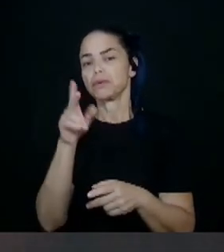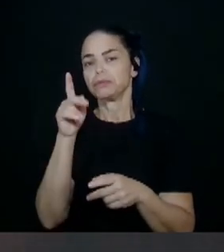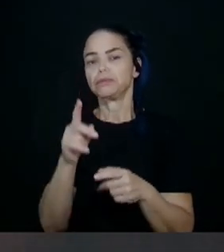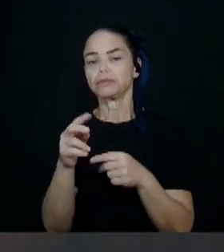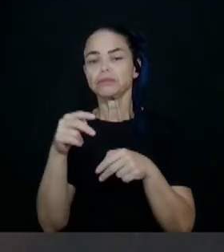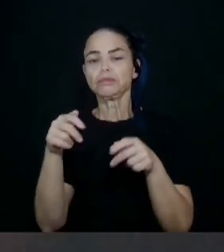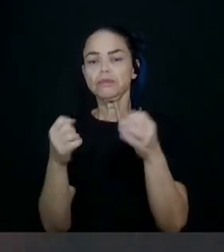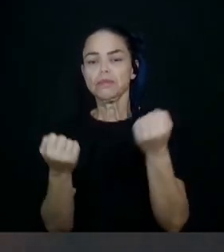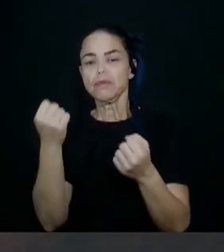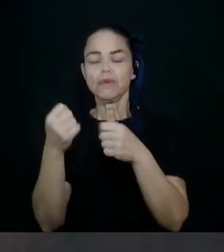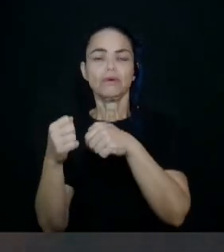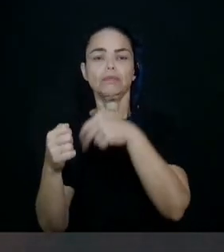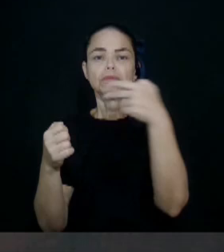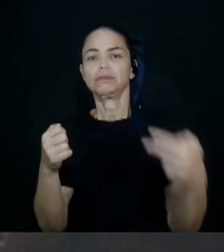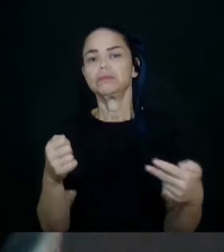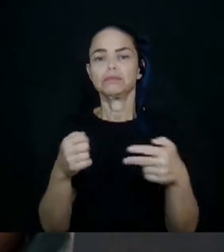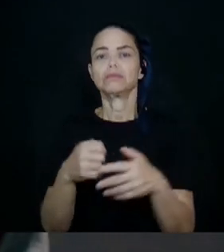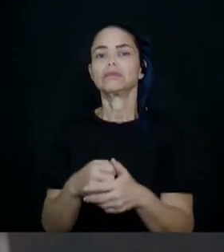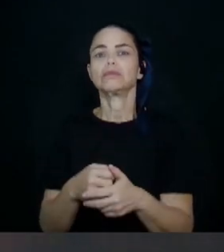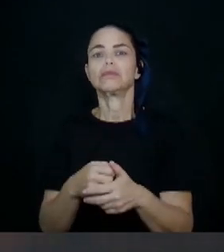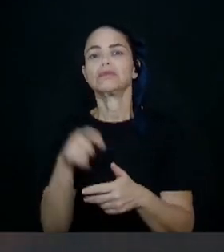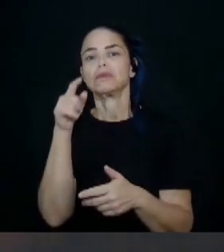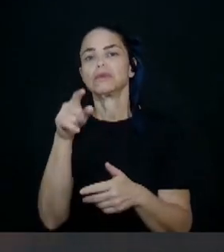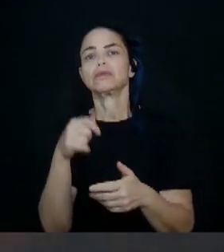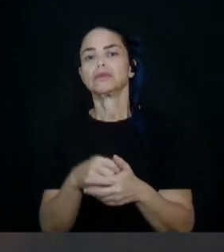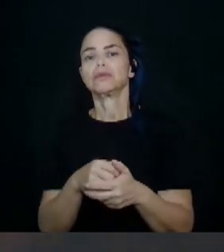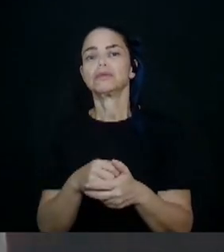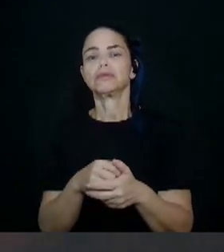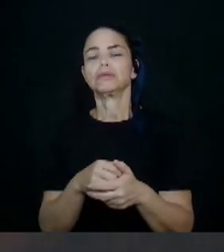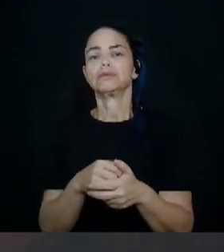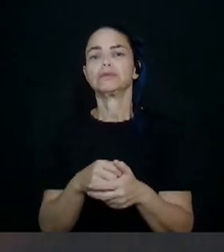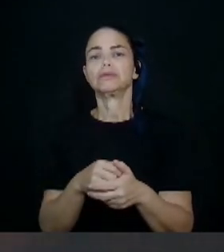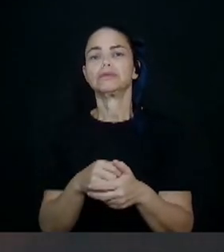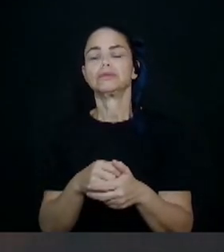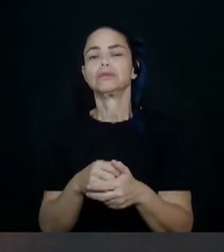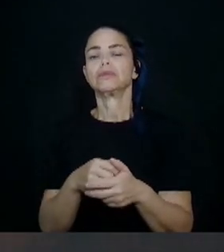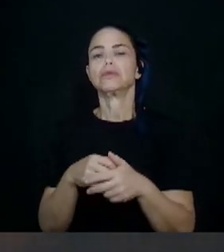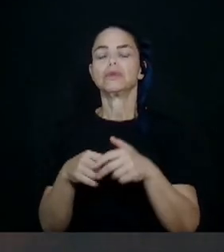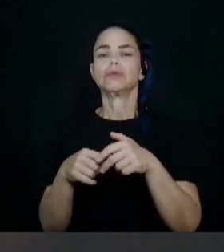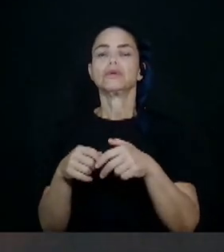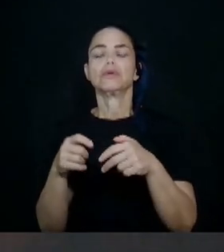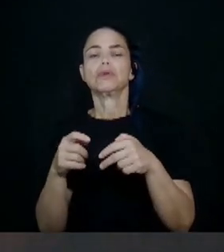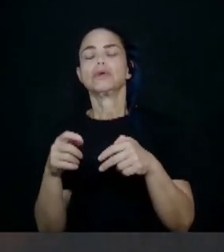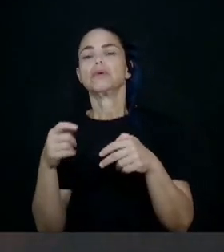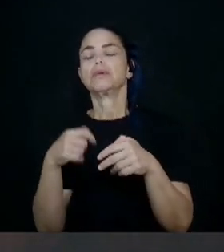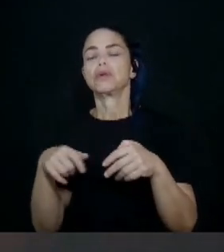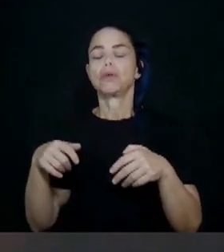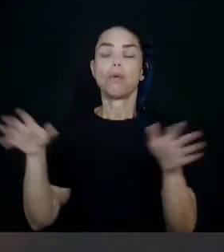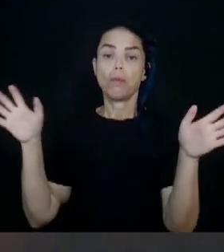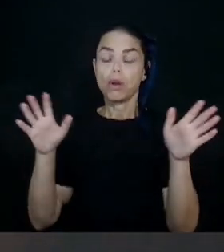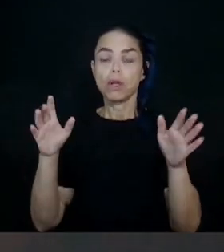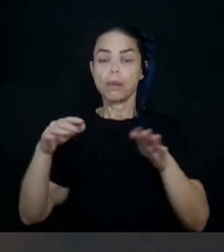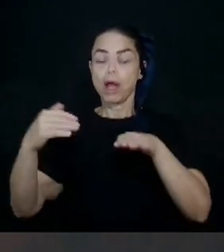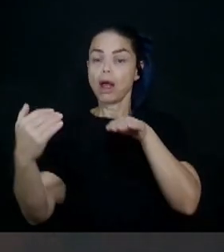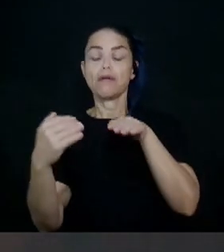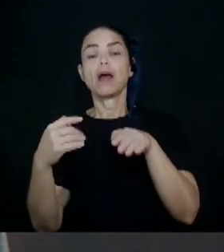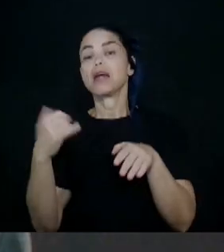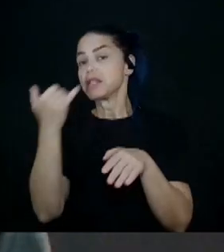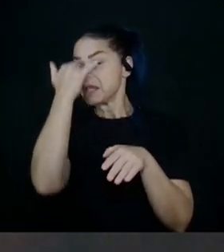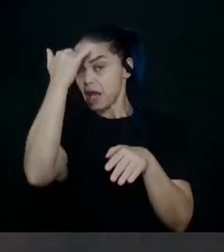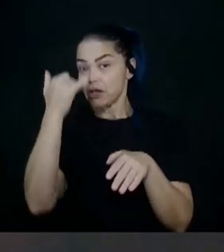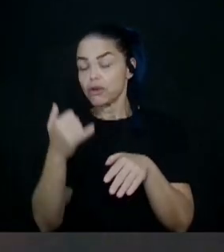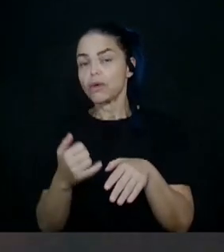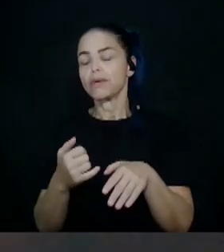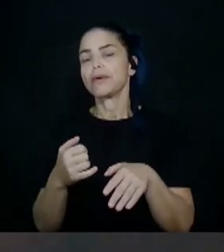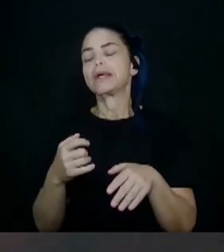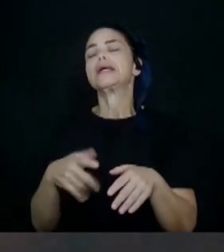ter o benefício, porque foi você, se joga na frente do carro, no vidro, coisas desse tipo. Então, quer dizer, é cautela, porque